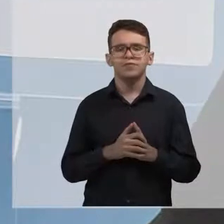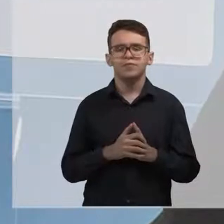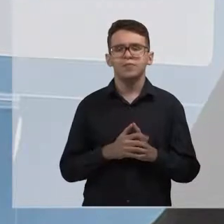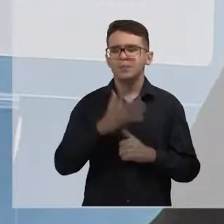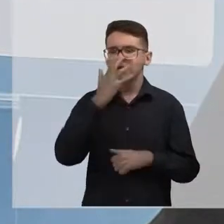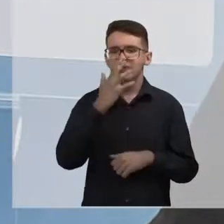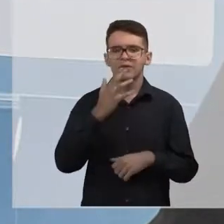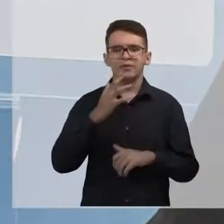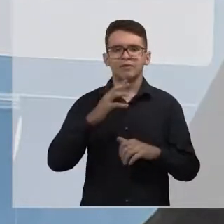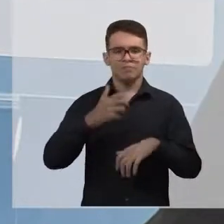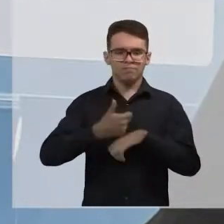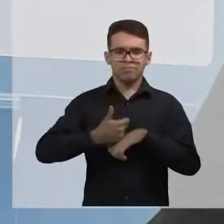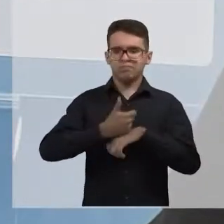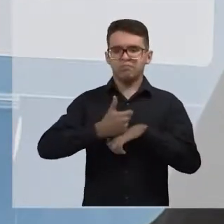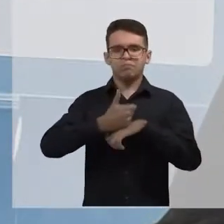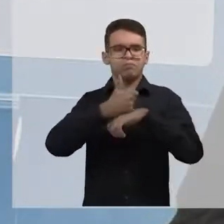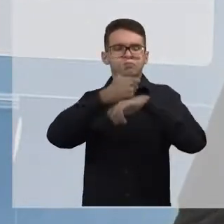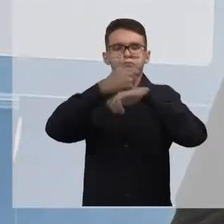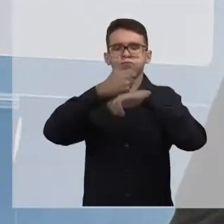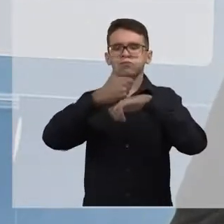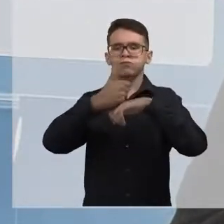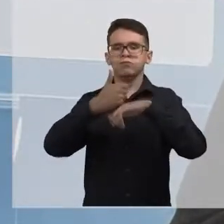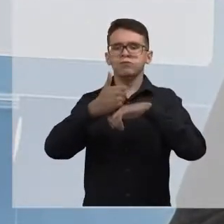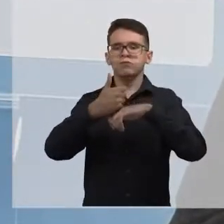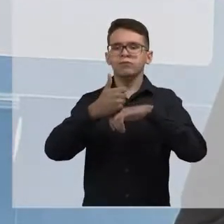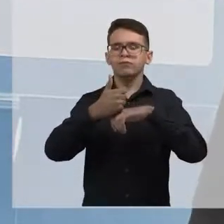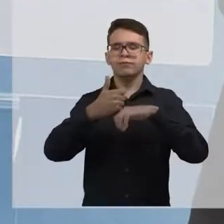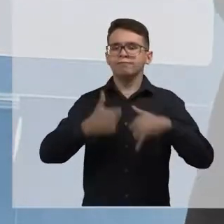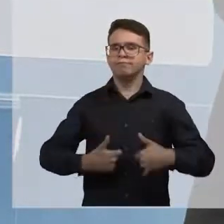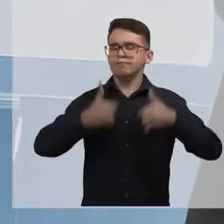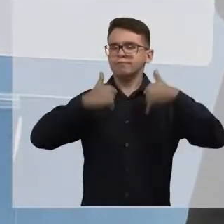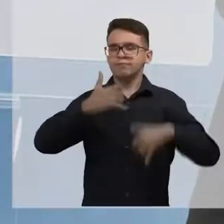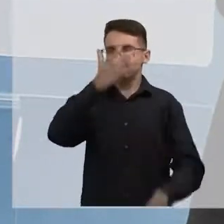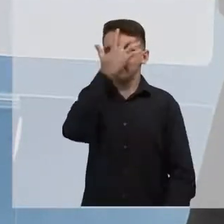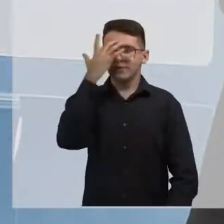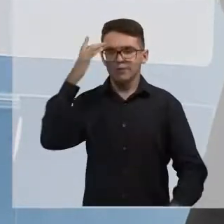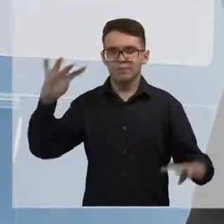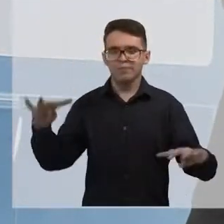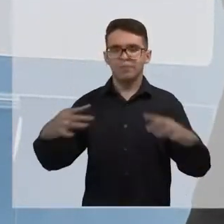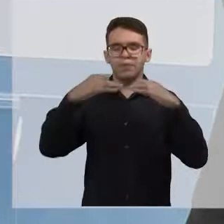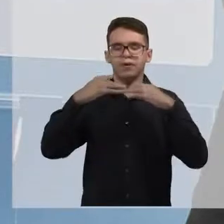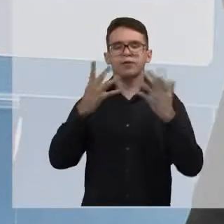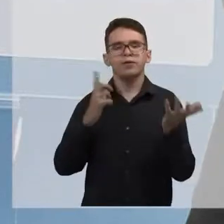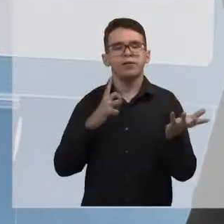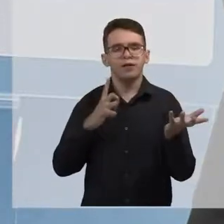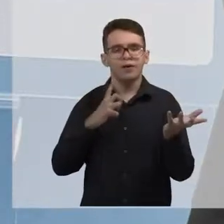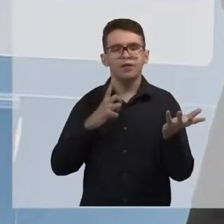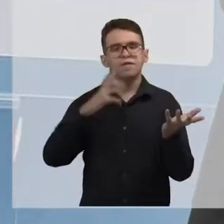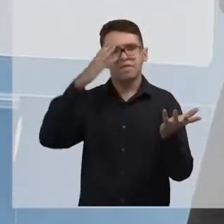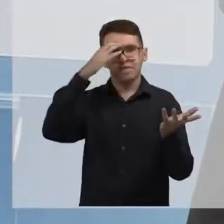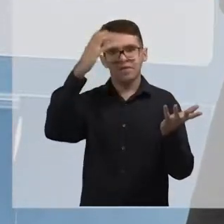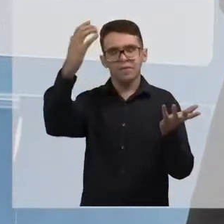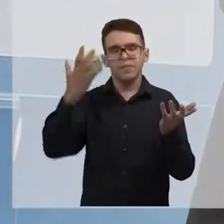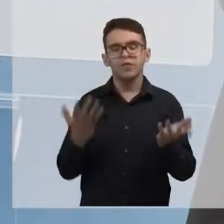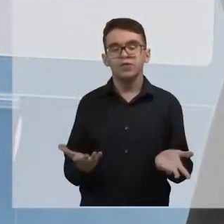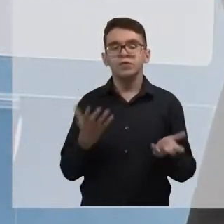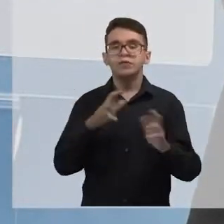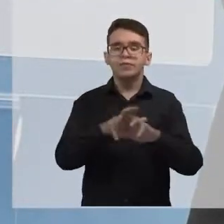super-heróis. São pessoas que a reserva e que a conduta